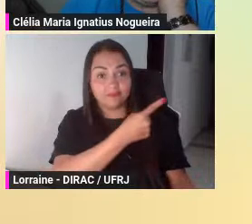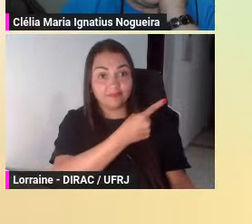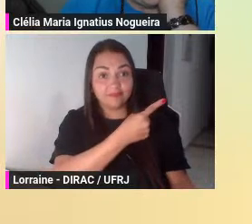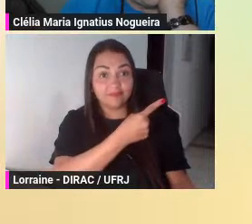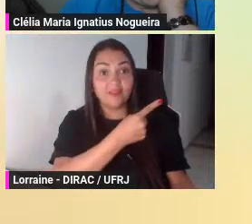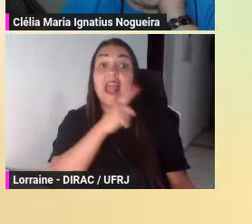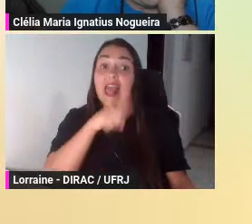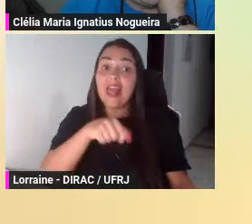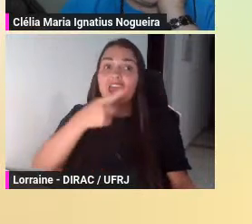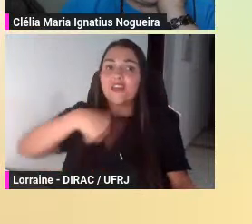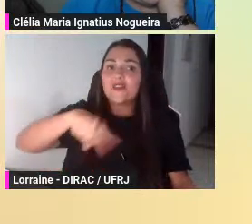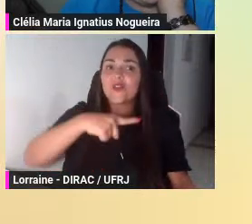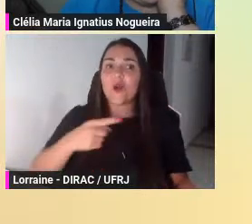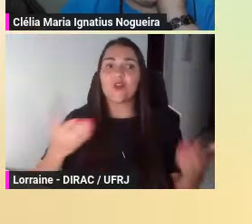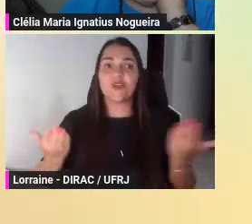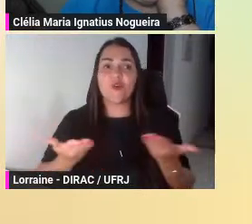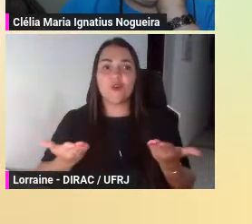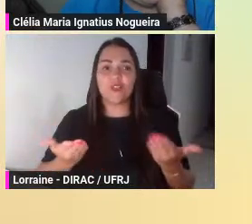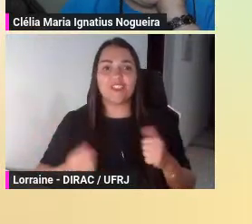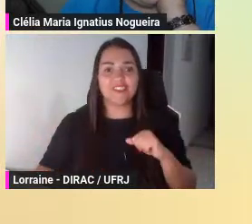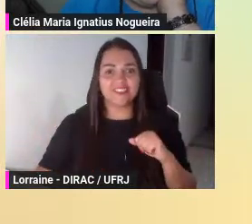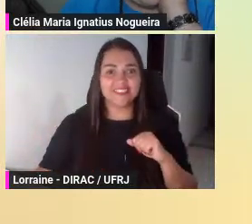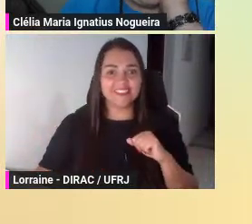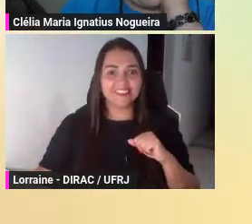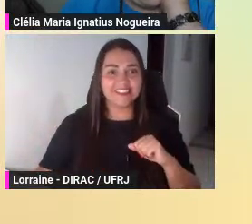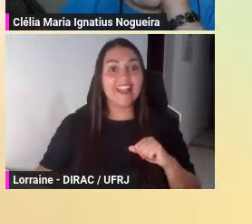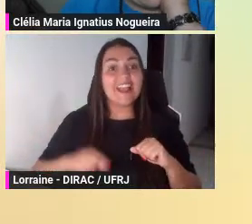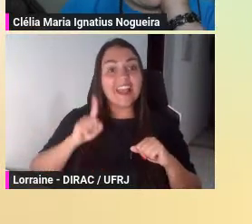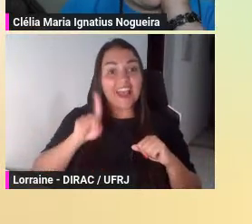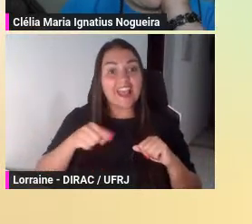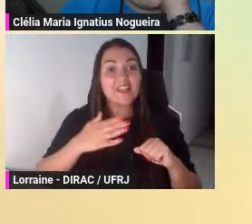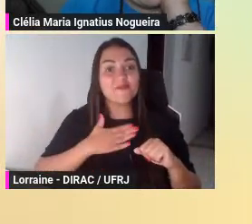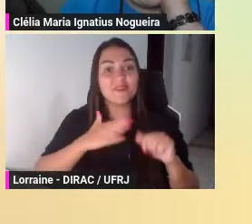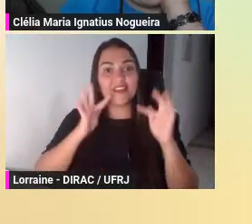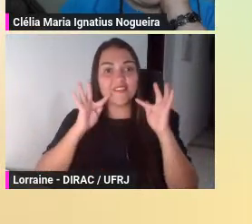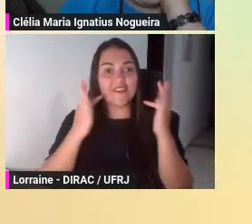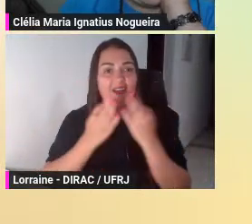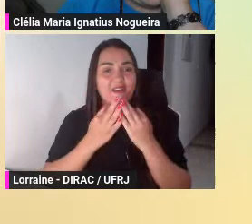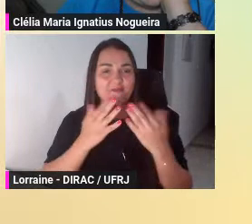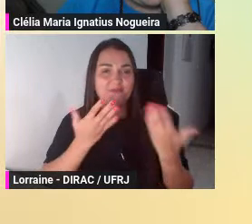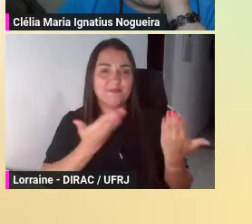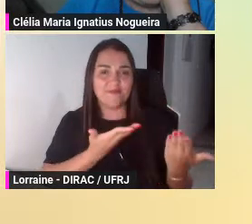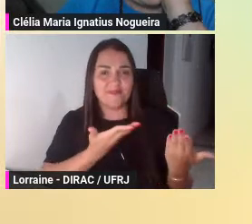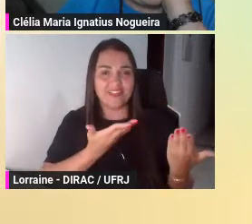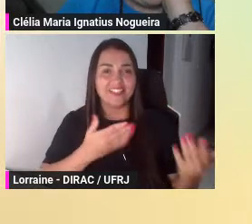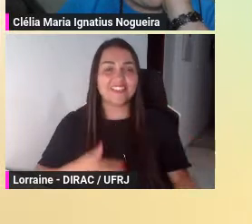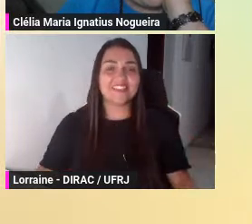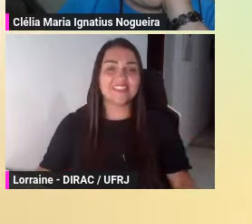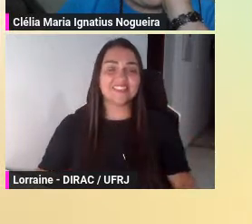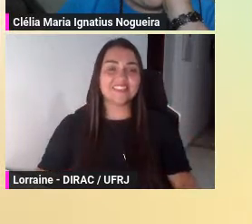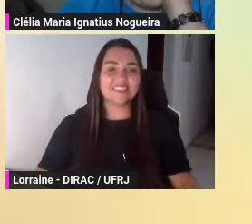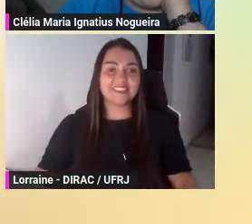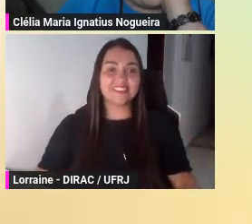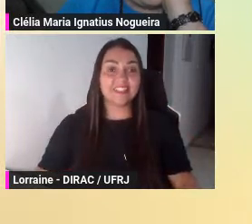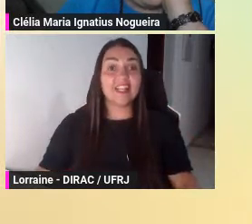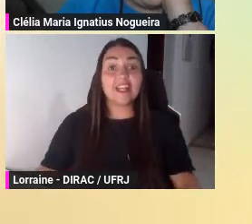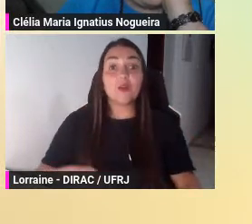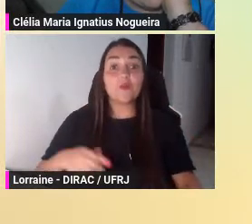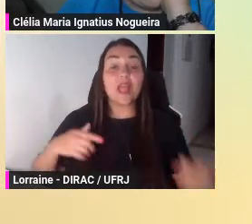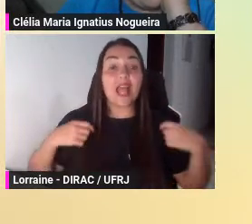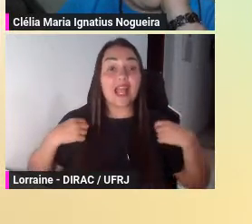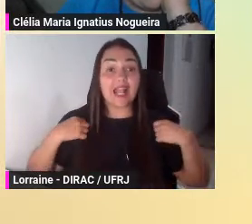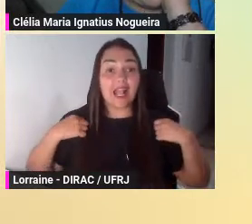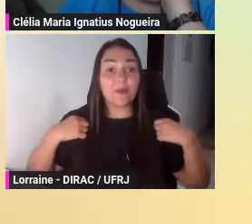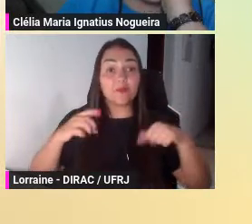tá? Hoje, essa é minha família, olha o tamanho dela. Então, eu tenho aqui de camisa preta, no canto,